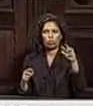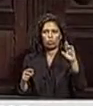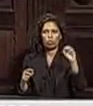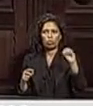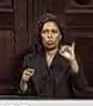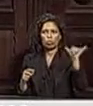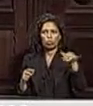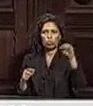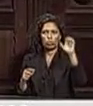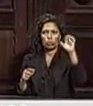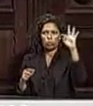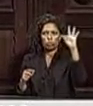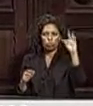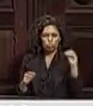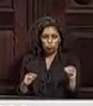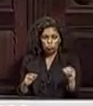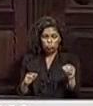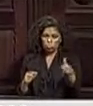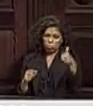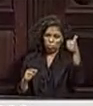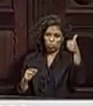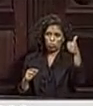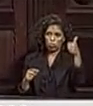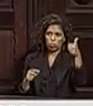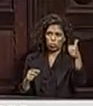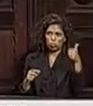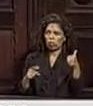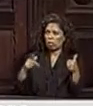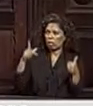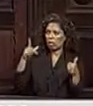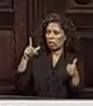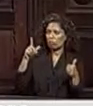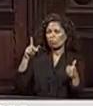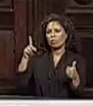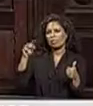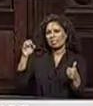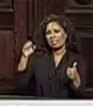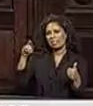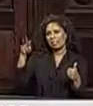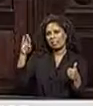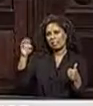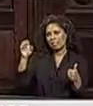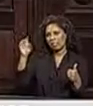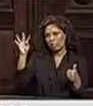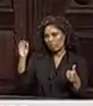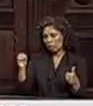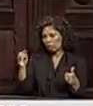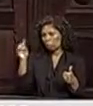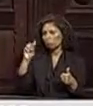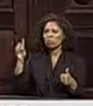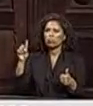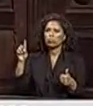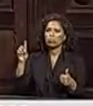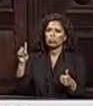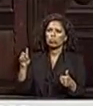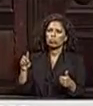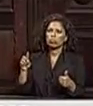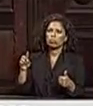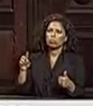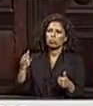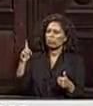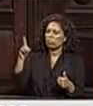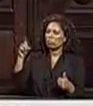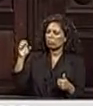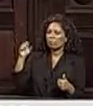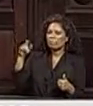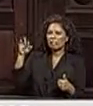pior, que o decreto do governador é um decreto que faz a adesão a esta lógica que eu questiono e contra a qual me insurjo,